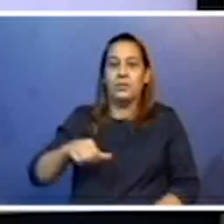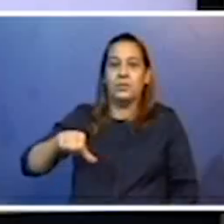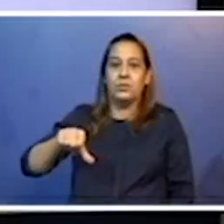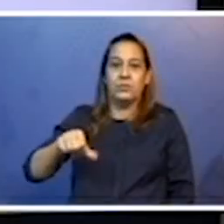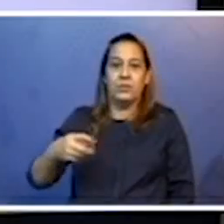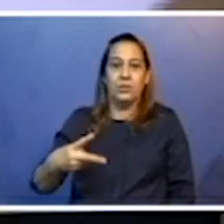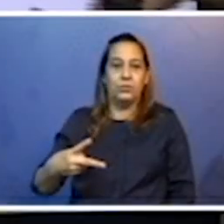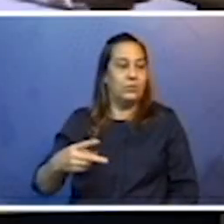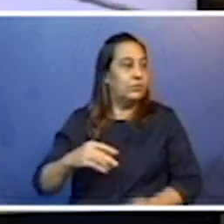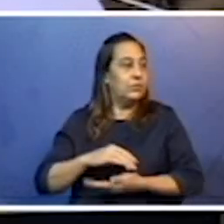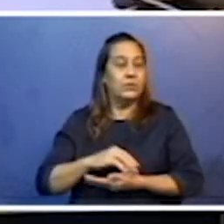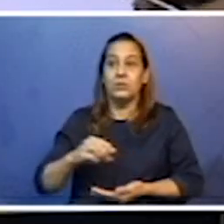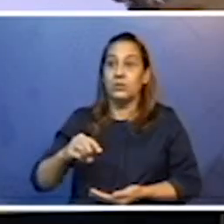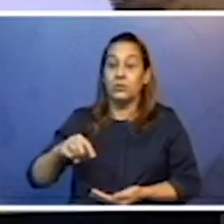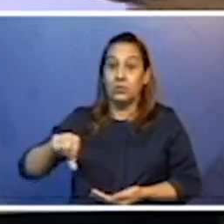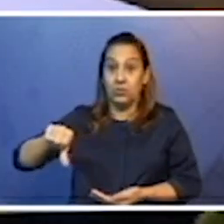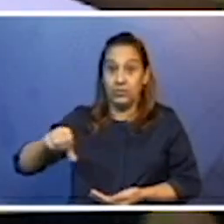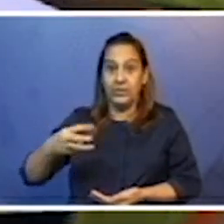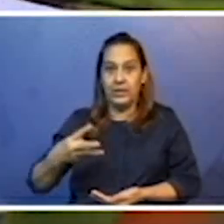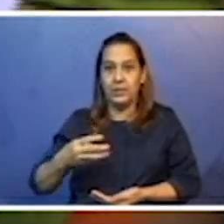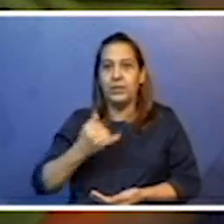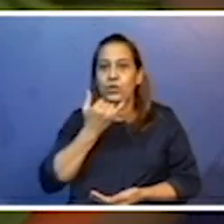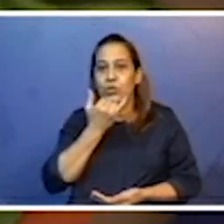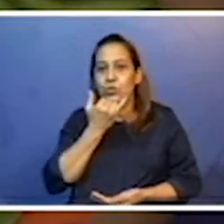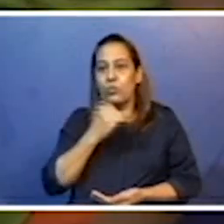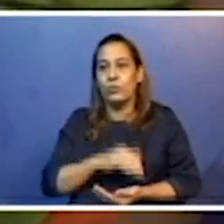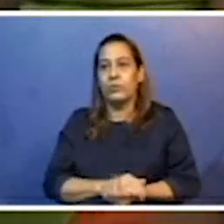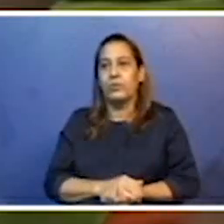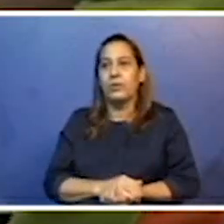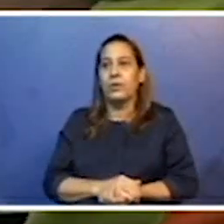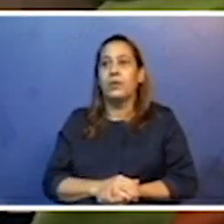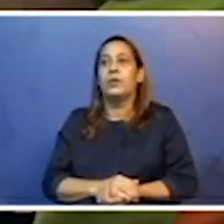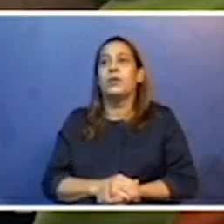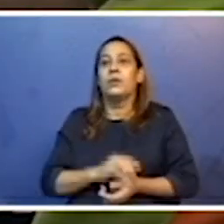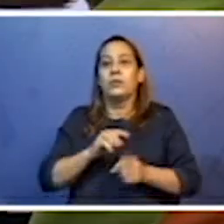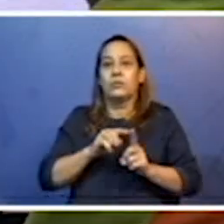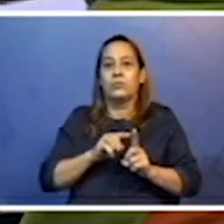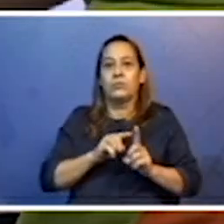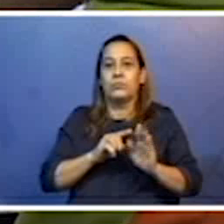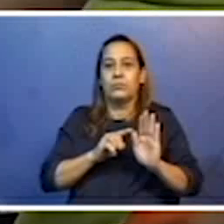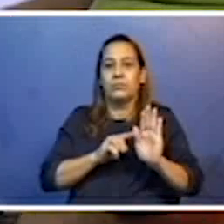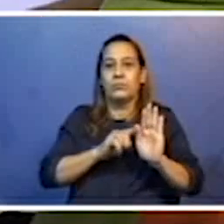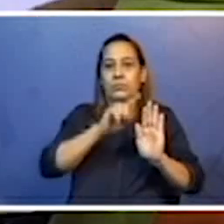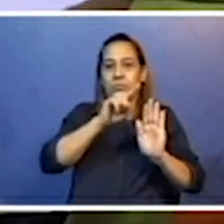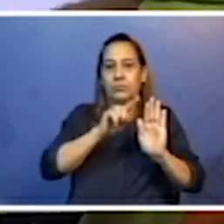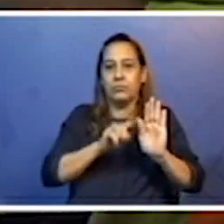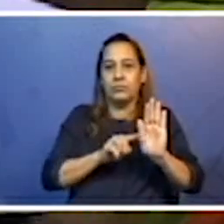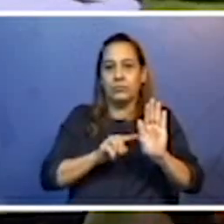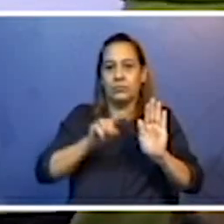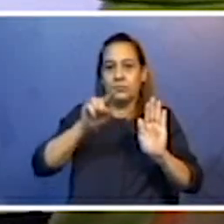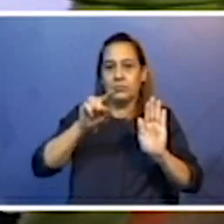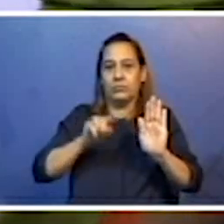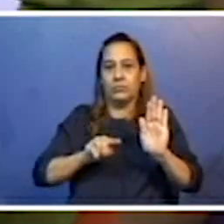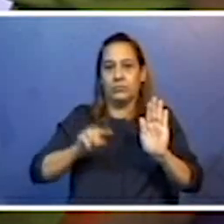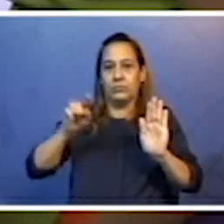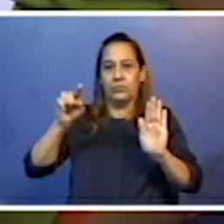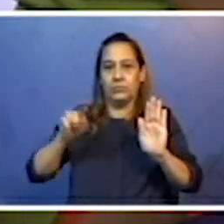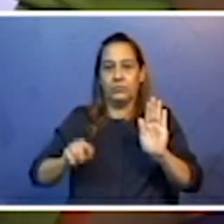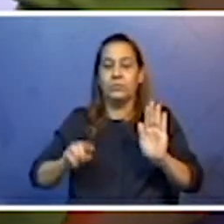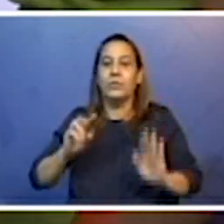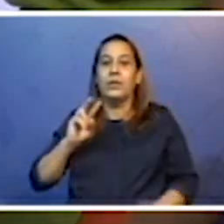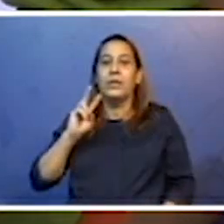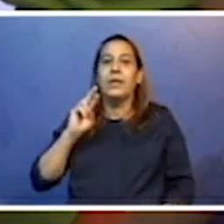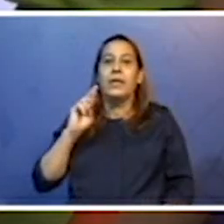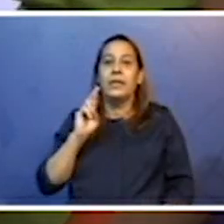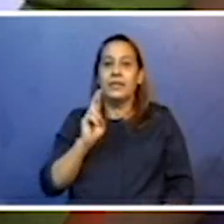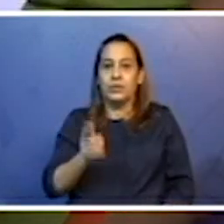Continuando lá no 93, olha que gostoso. Tem um gráfico para a gente analisar e responder as questões sobre